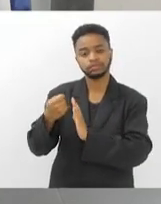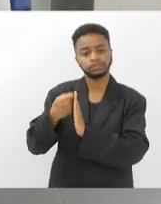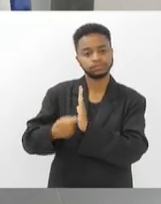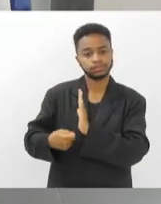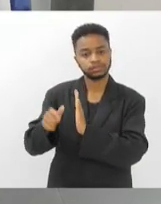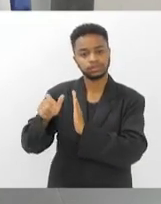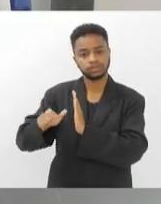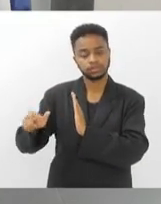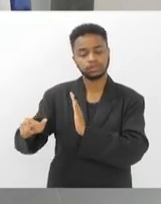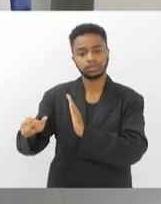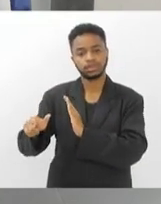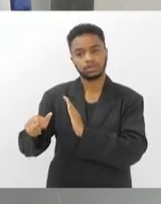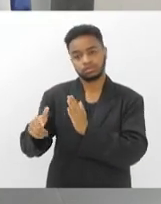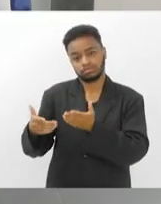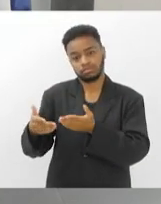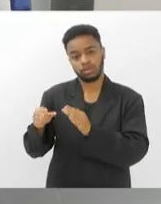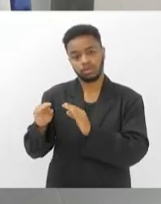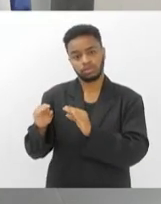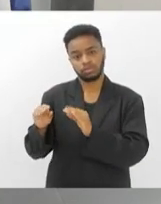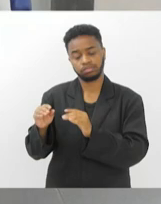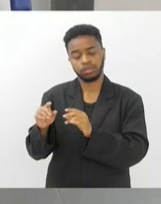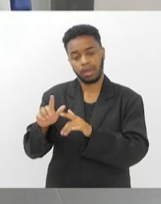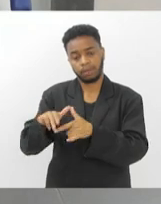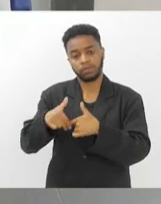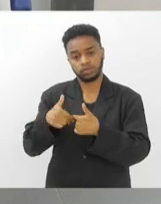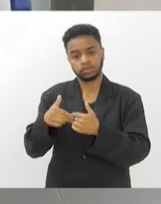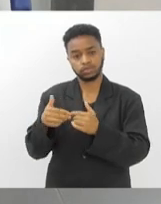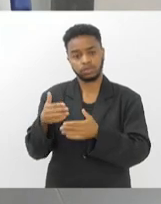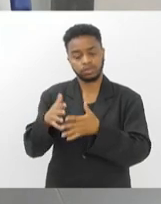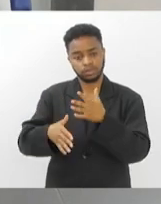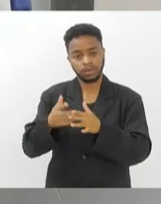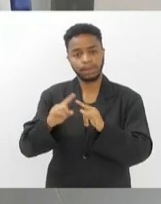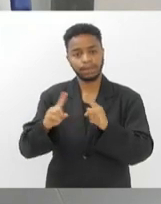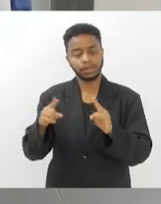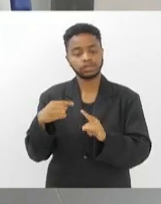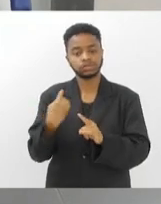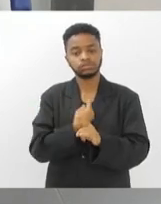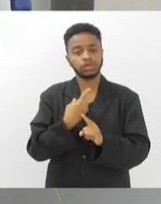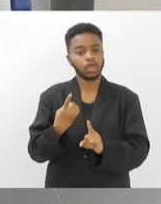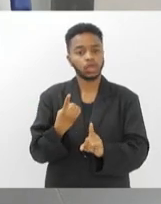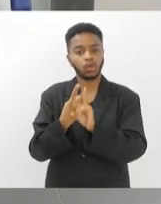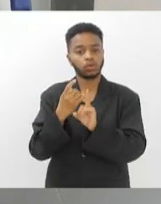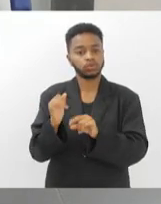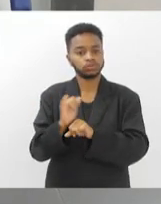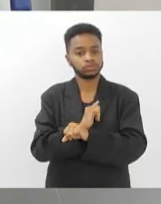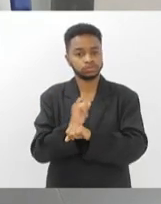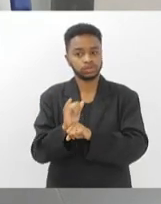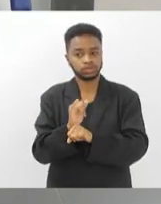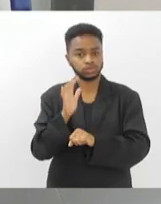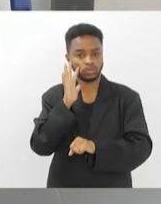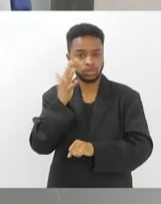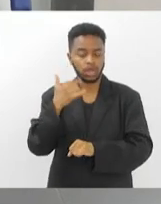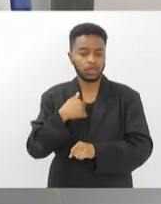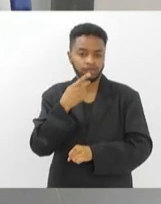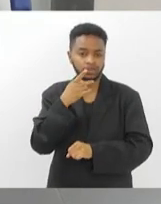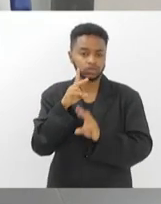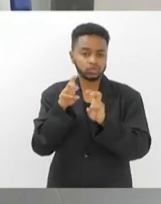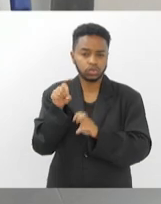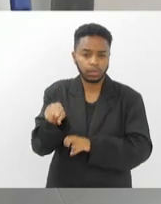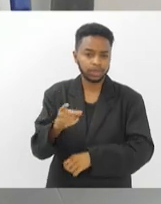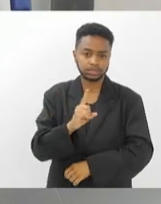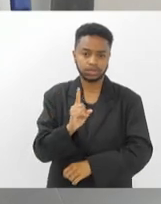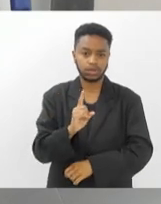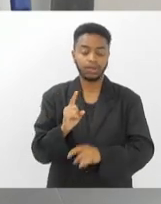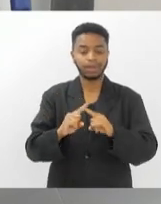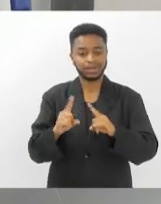esteja que seria a razão da prejudicabilidade e a gente acaba encontrando um bom termo. Mas não estou nem me referindo a esse em especial, não. Mas